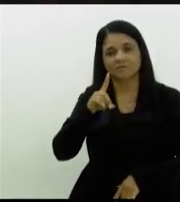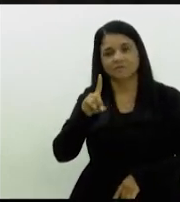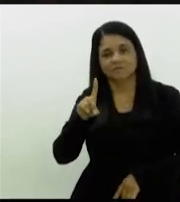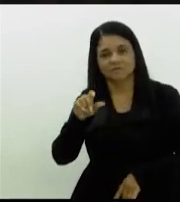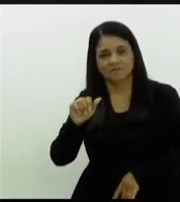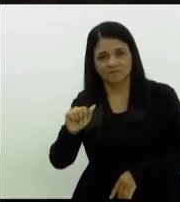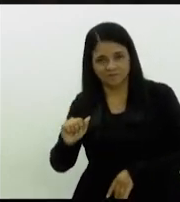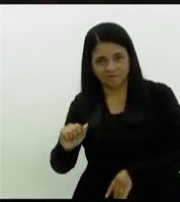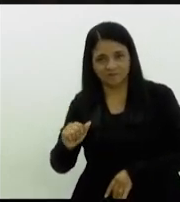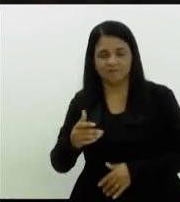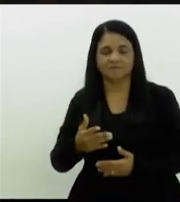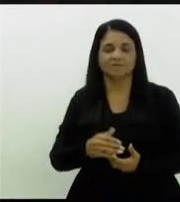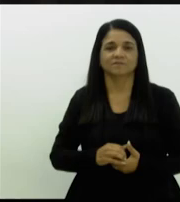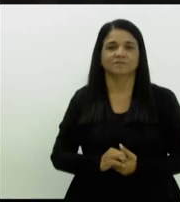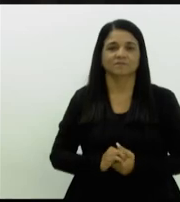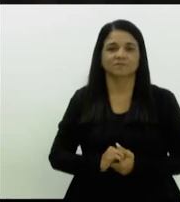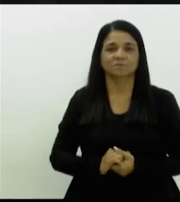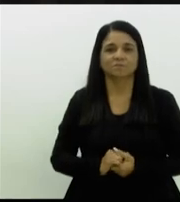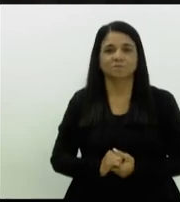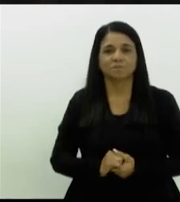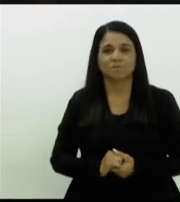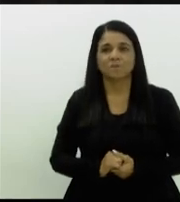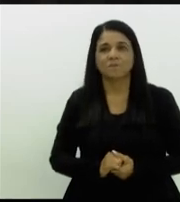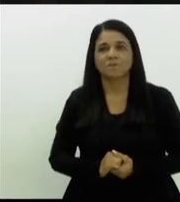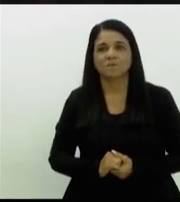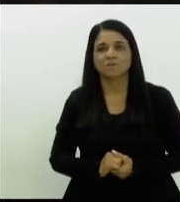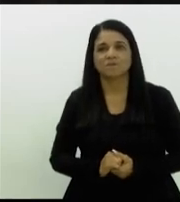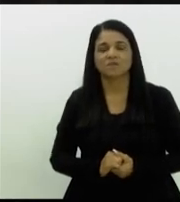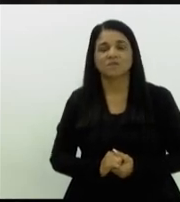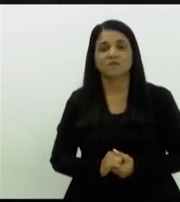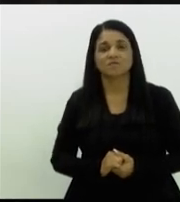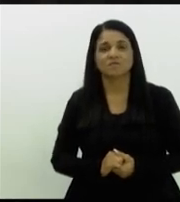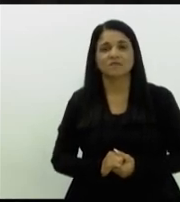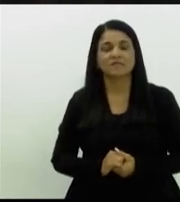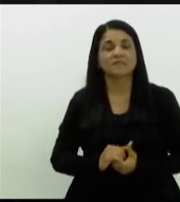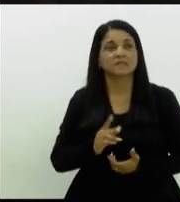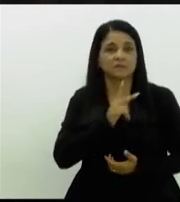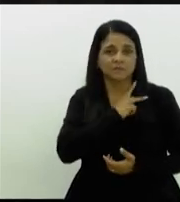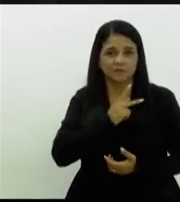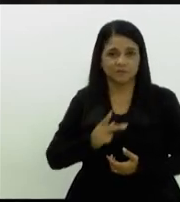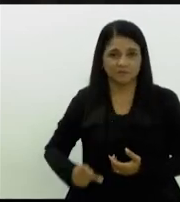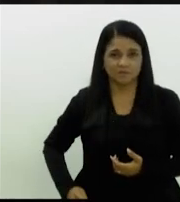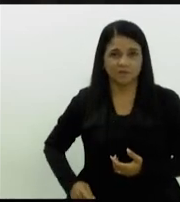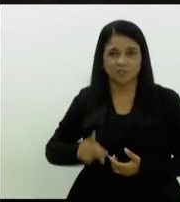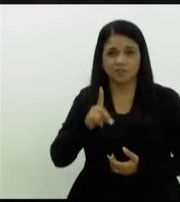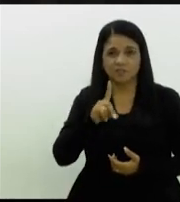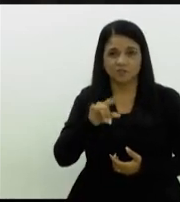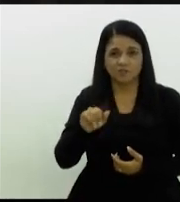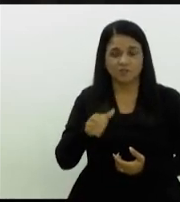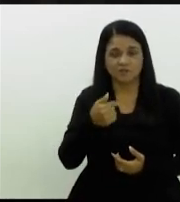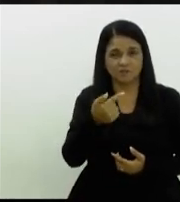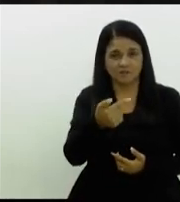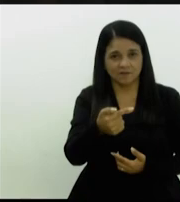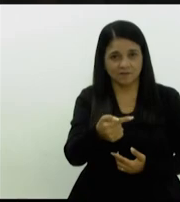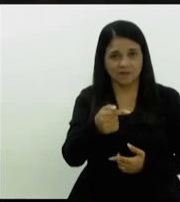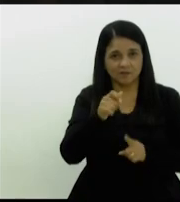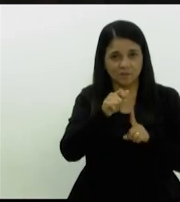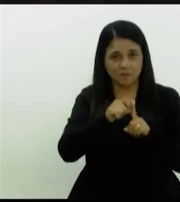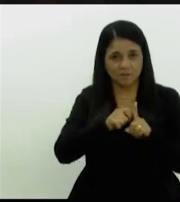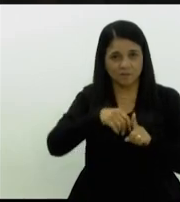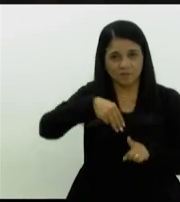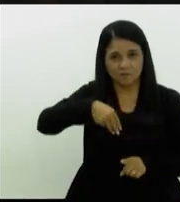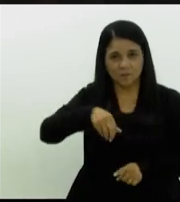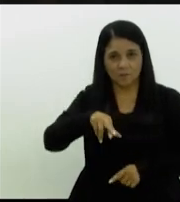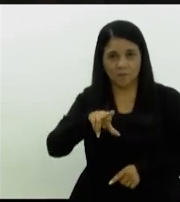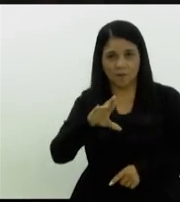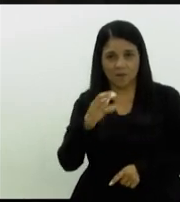auditivos. Senhora Presidente, em 17 de março